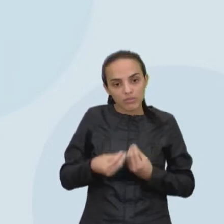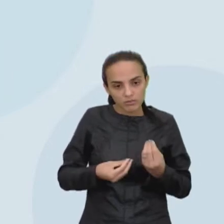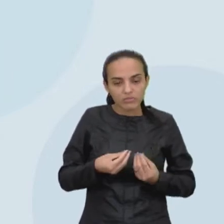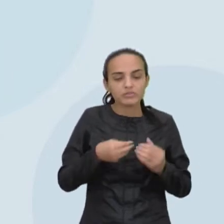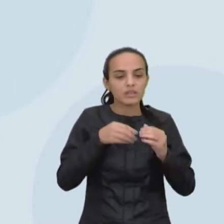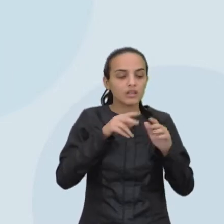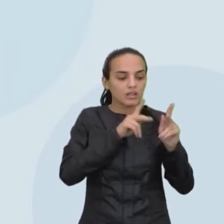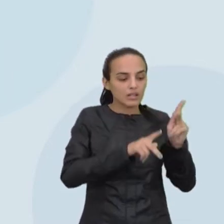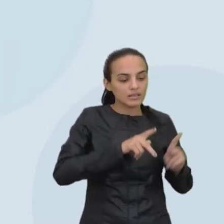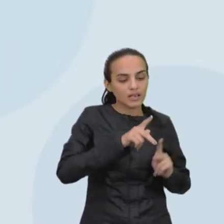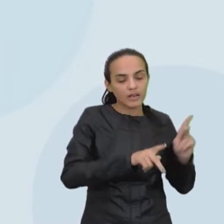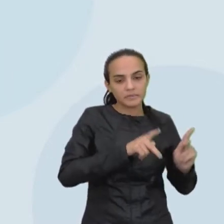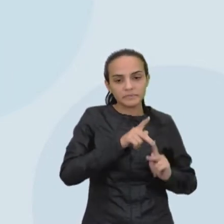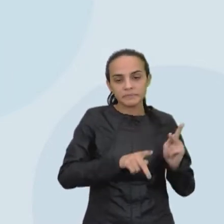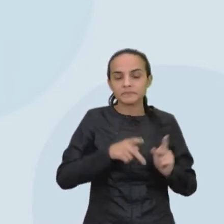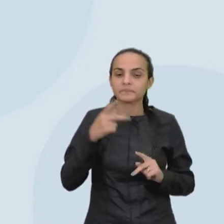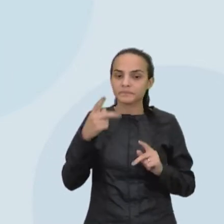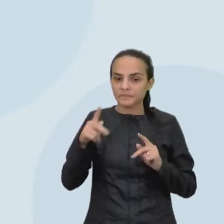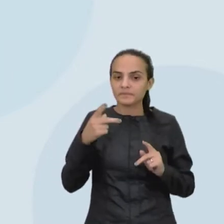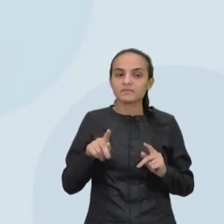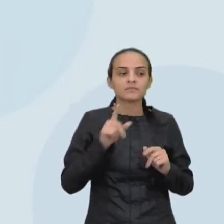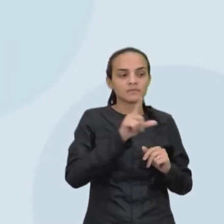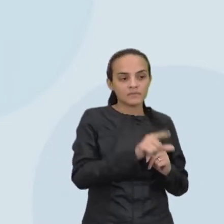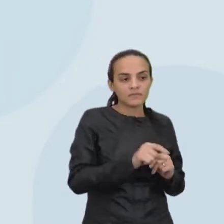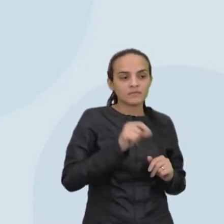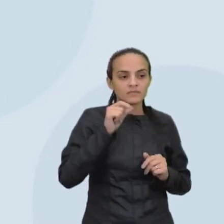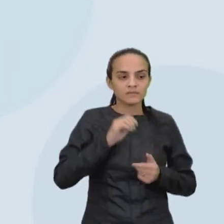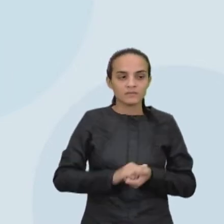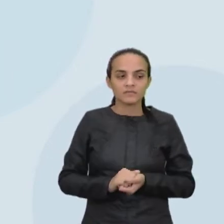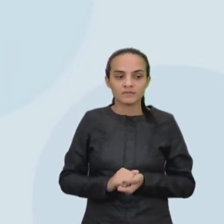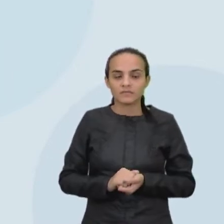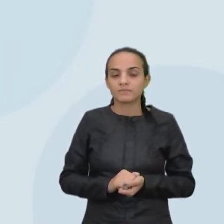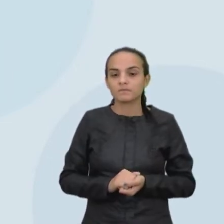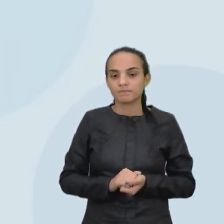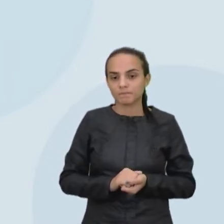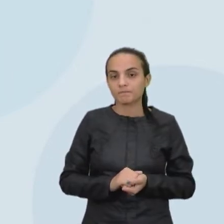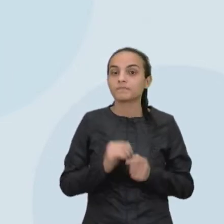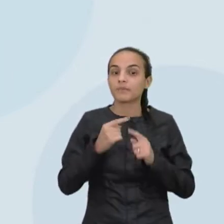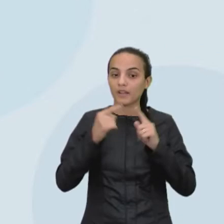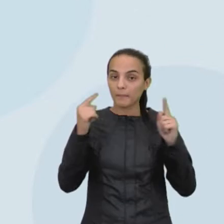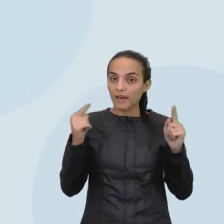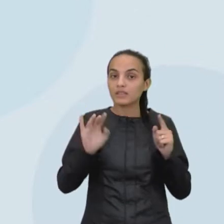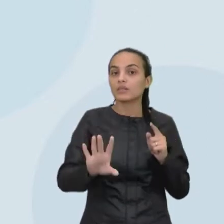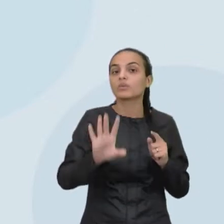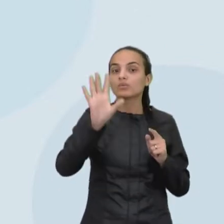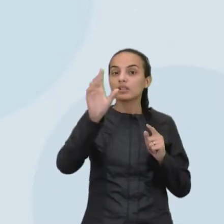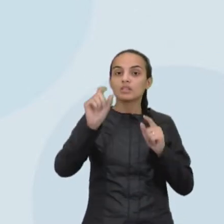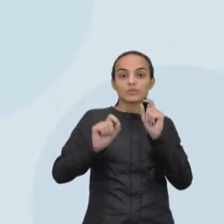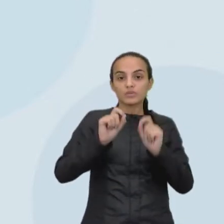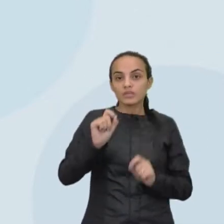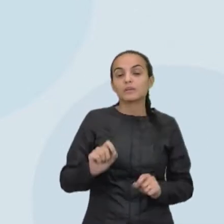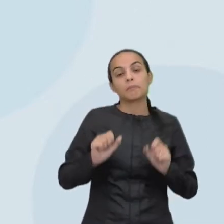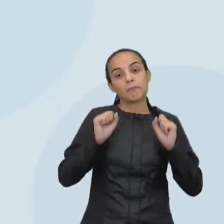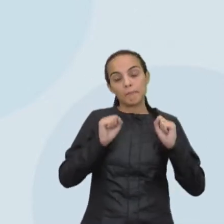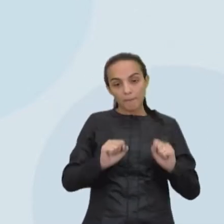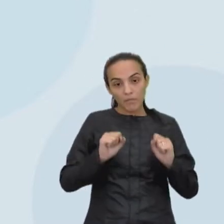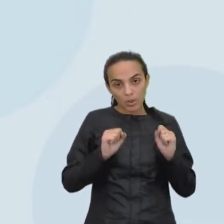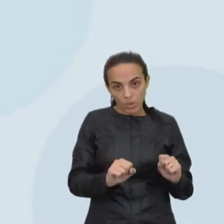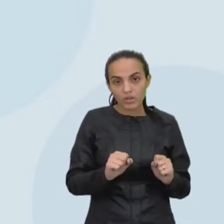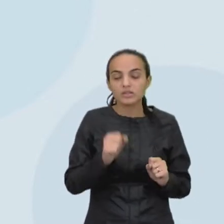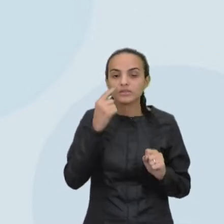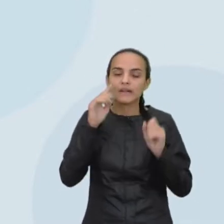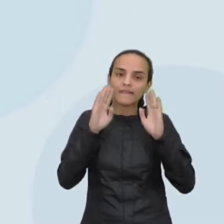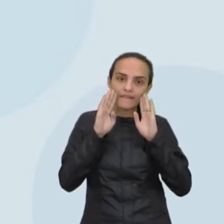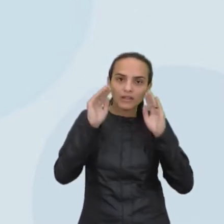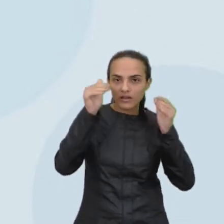essa população ela é escolhida? Bom, normalmente aleatoriamente, mas o que acontece? Pode ser